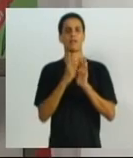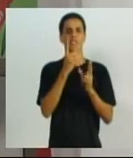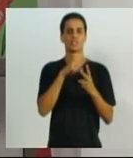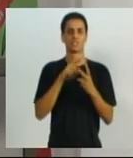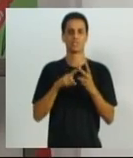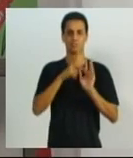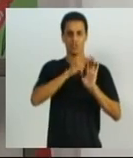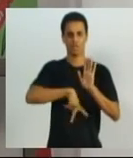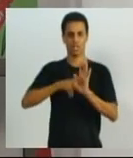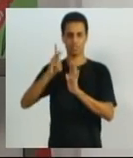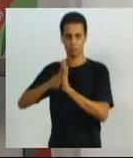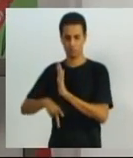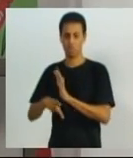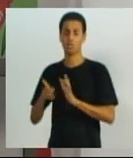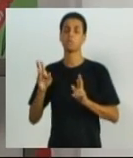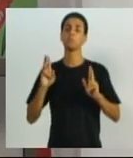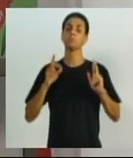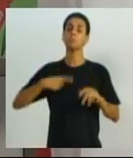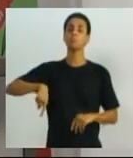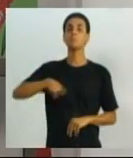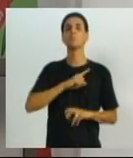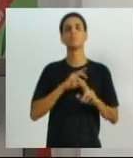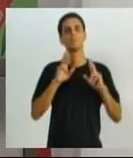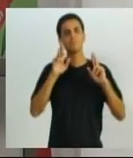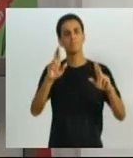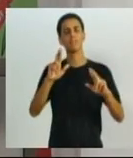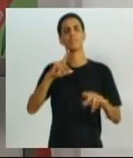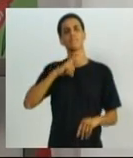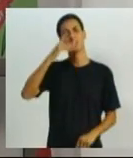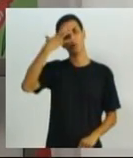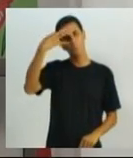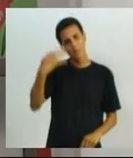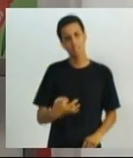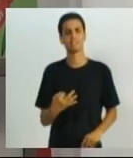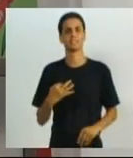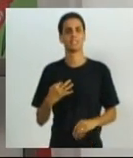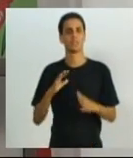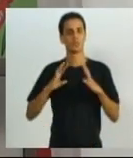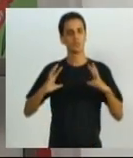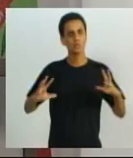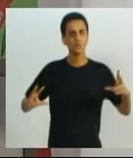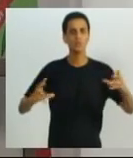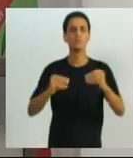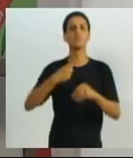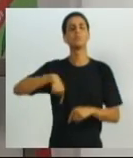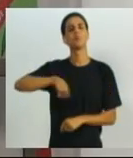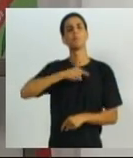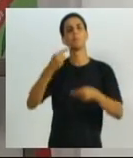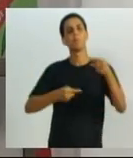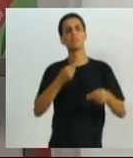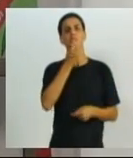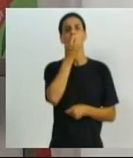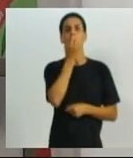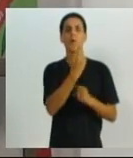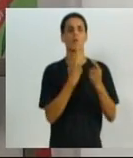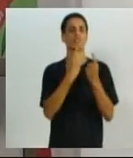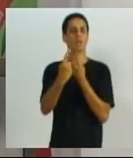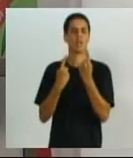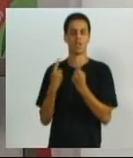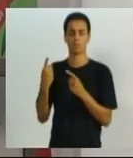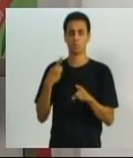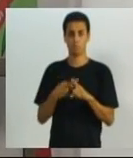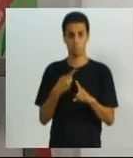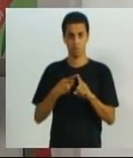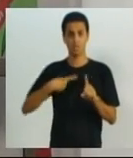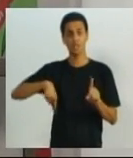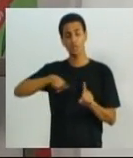projetos, e a gente espera ter a compreensão do pessoal para que façamos um bom debate, um bom diálogo, porque a nossa previsão, a